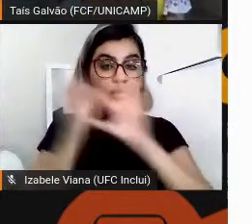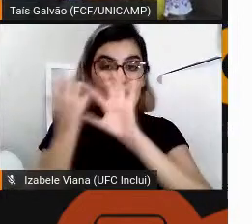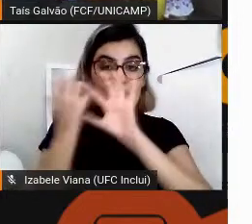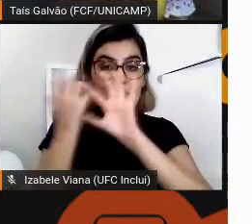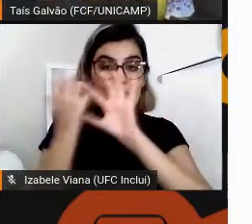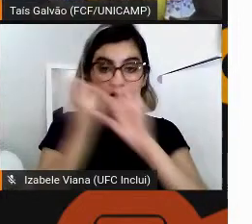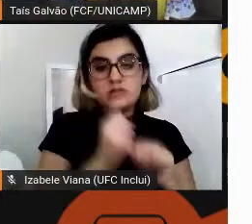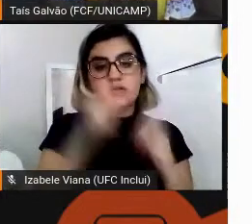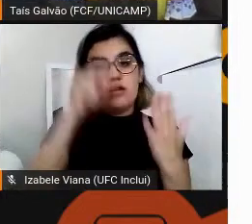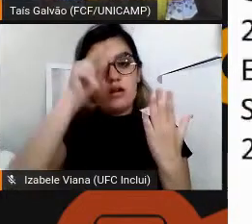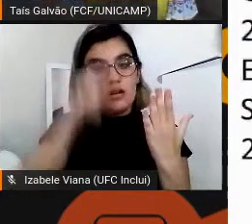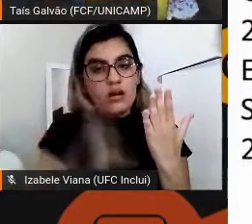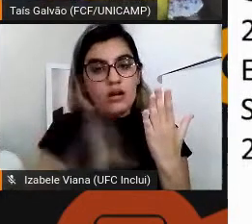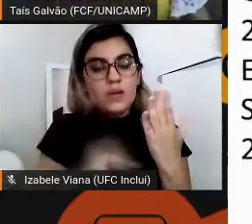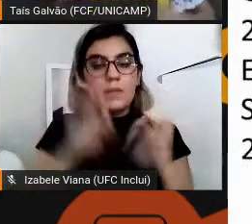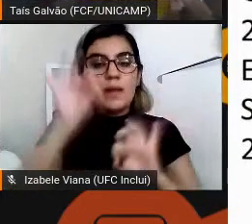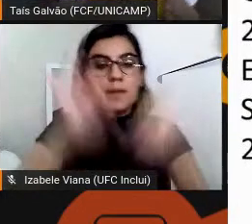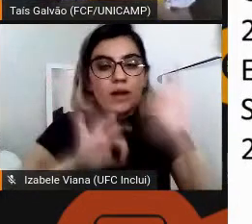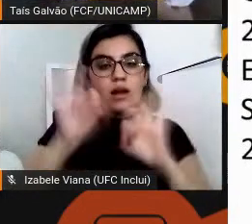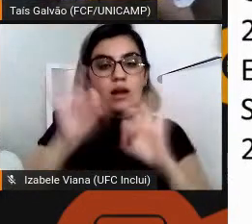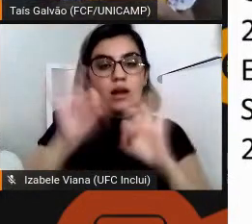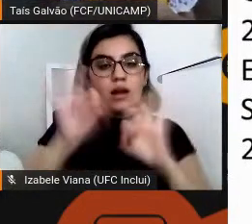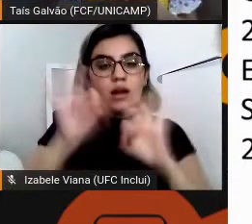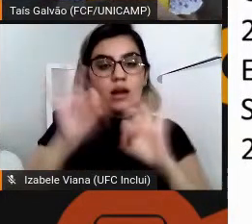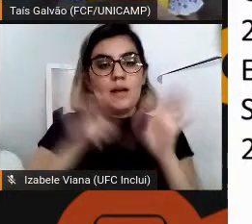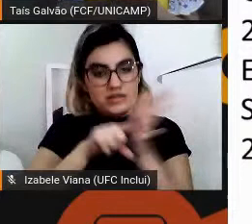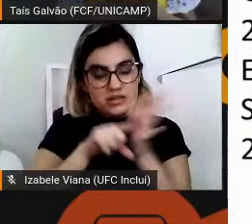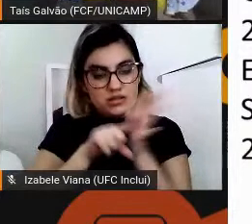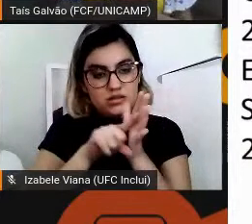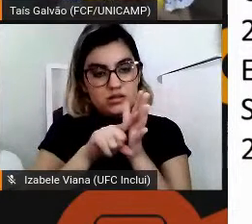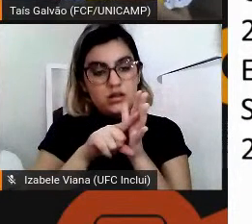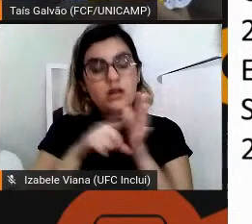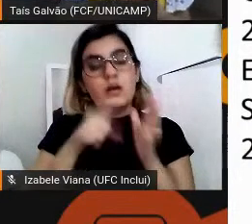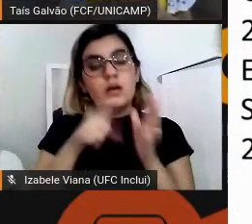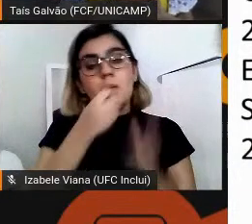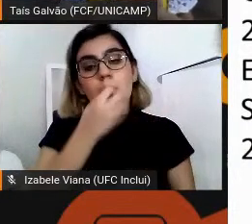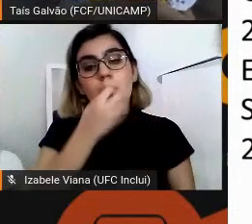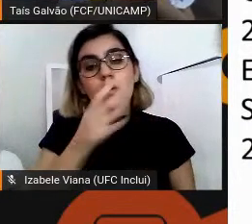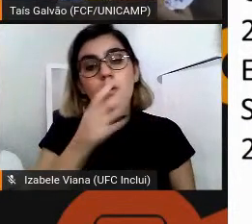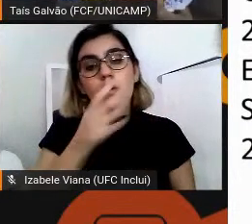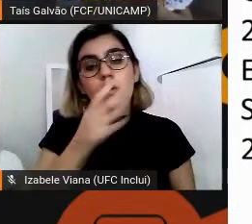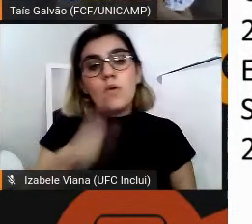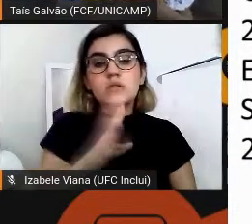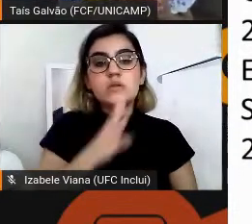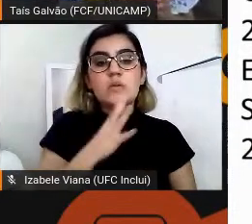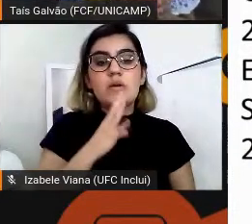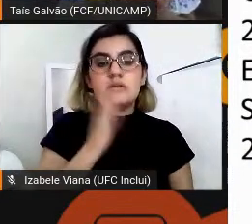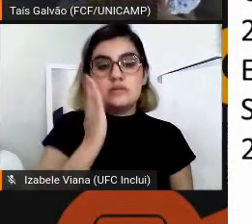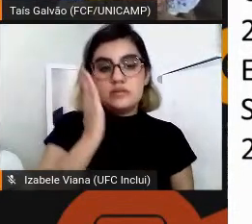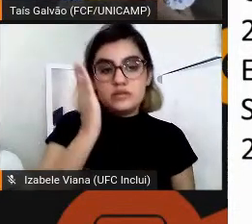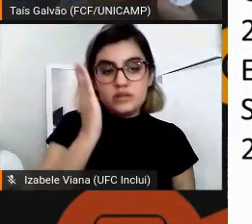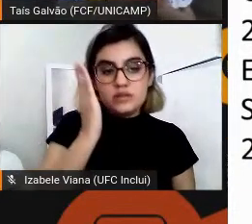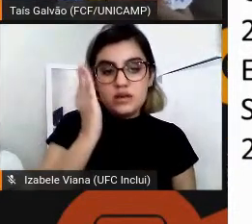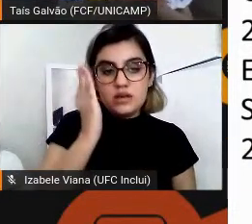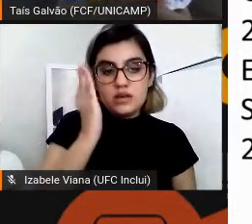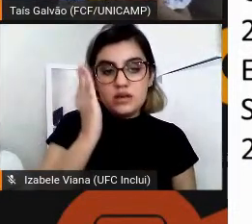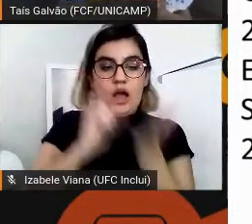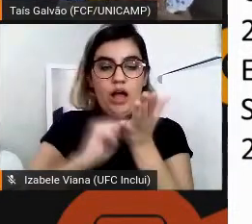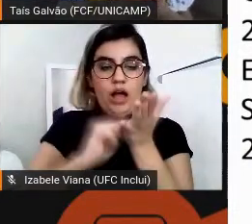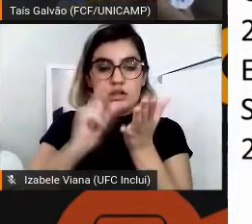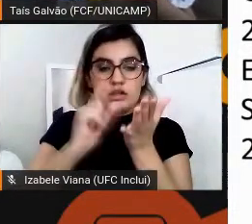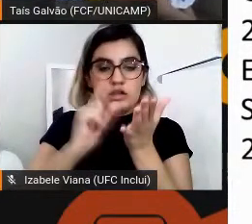de pesquisa, enfim, eu convidaria vocês a conhecer essa série de artigos, né? São